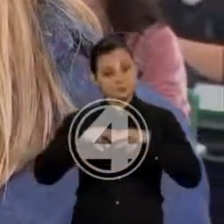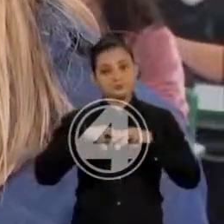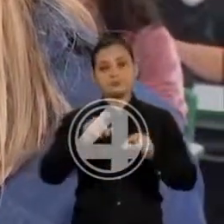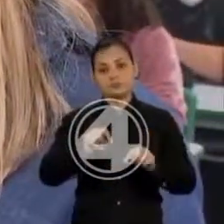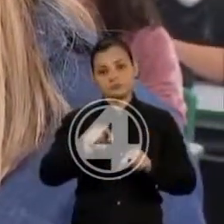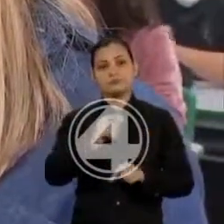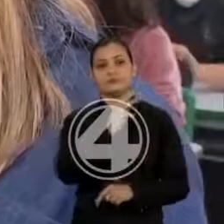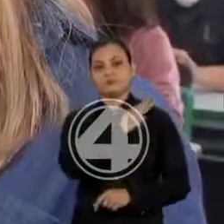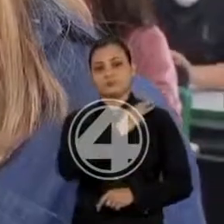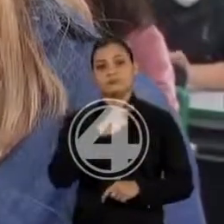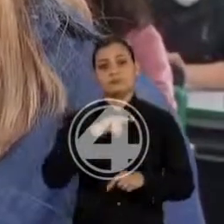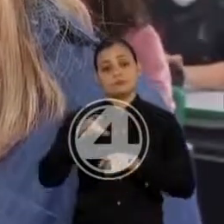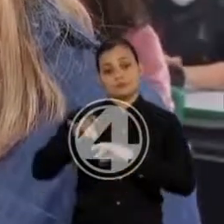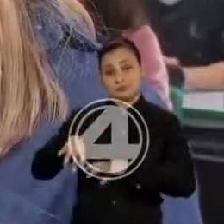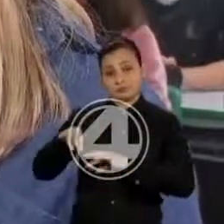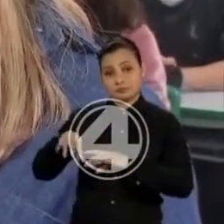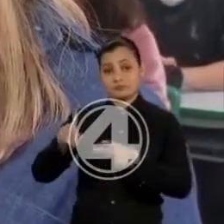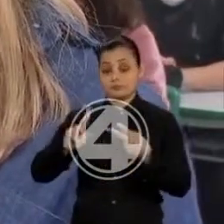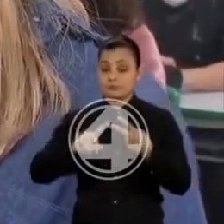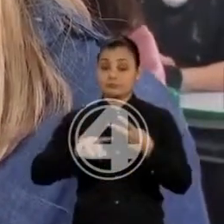pelo ensino técnico